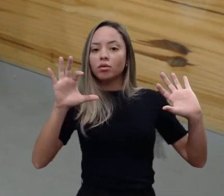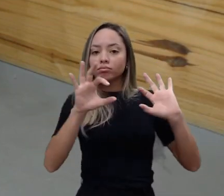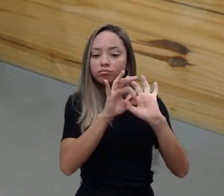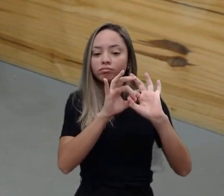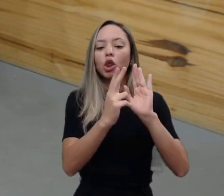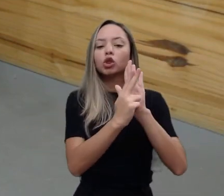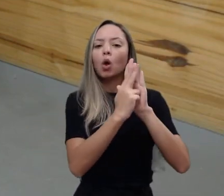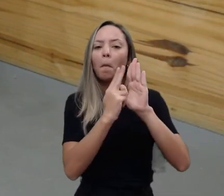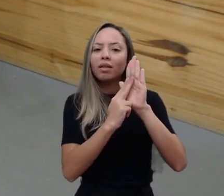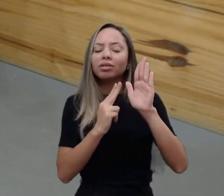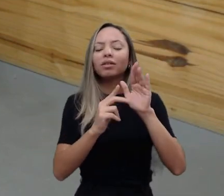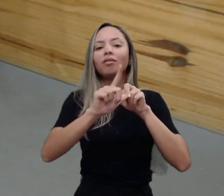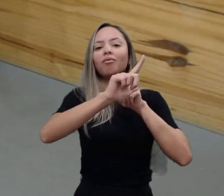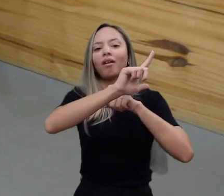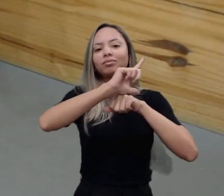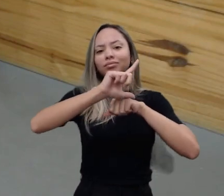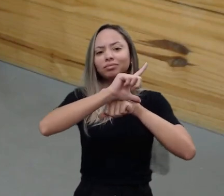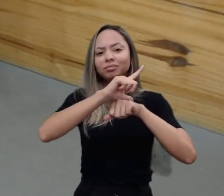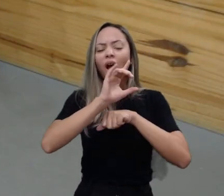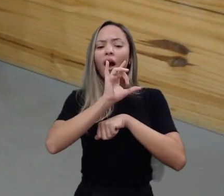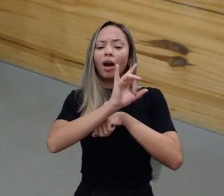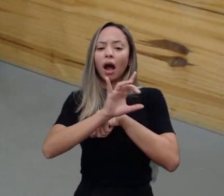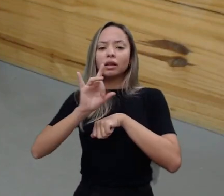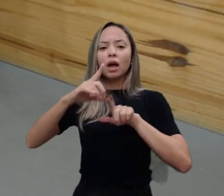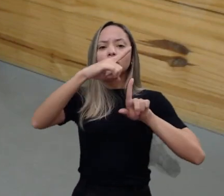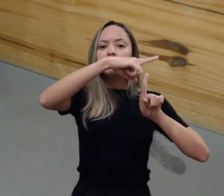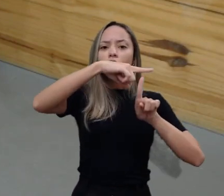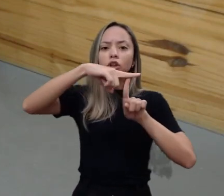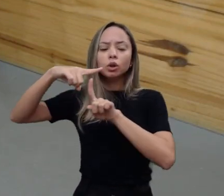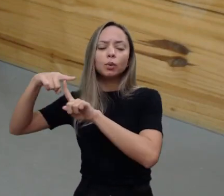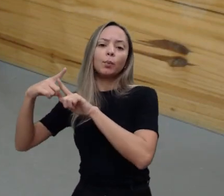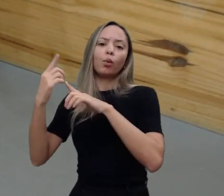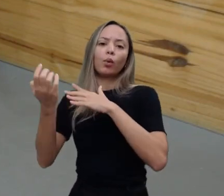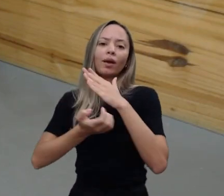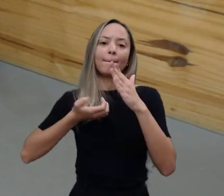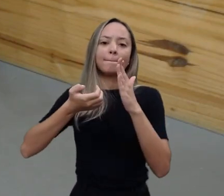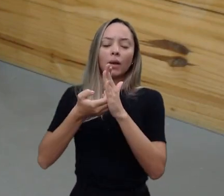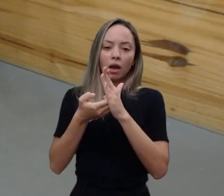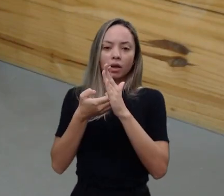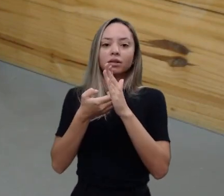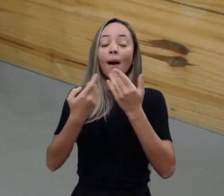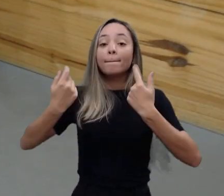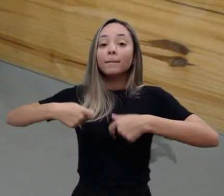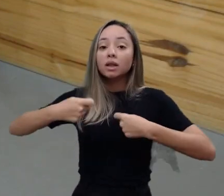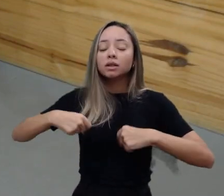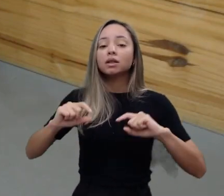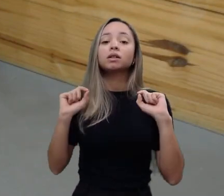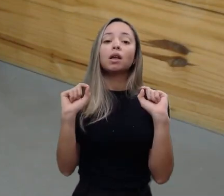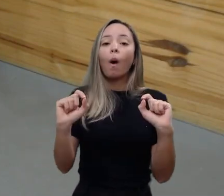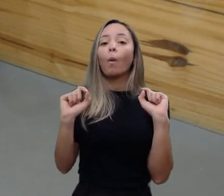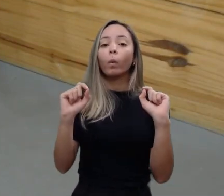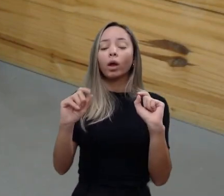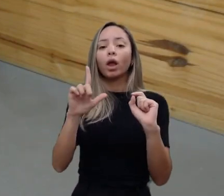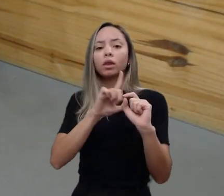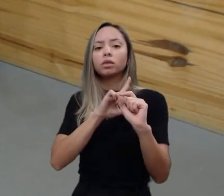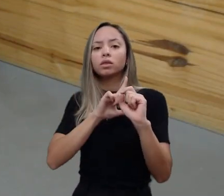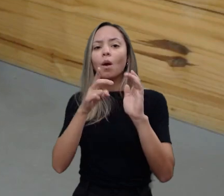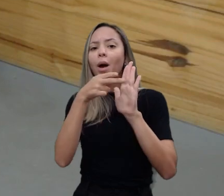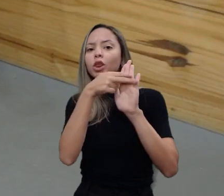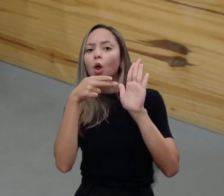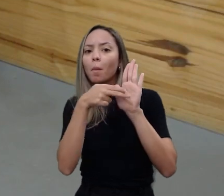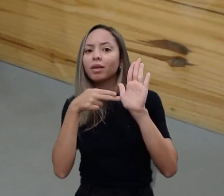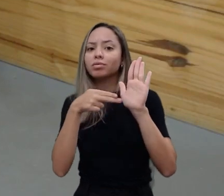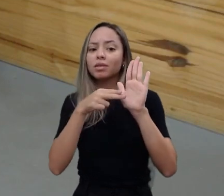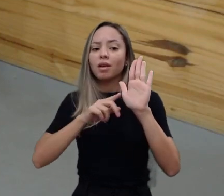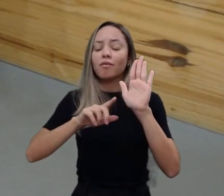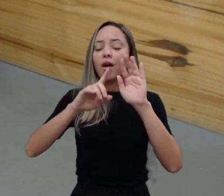uma normativa. Então, cada tipo de empresa, cada ramo empresarial vai ter que atender a uma normativa